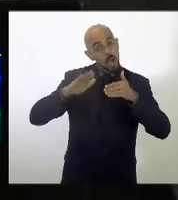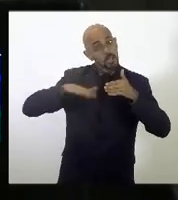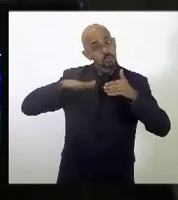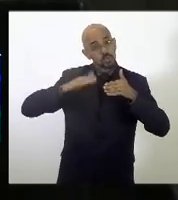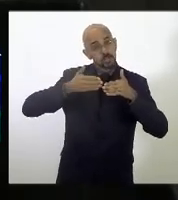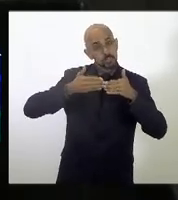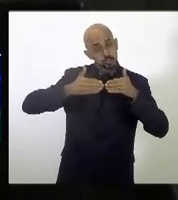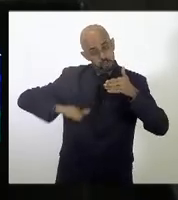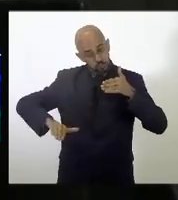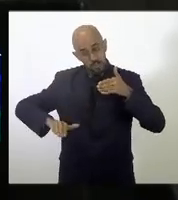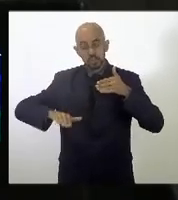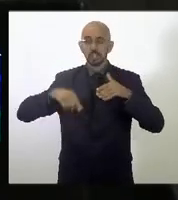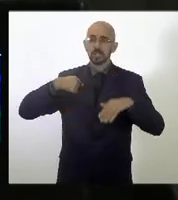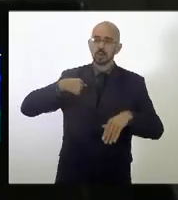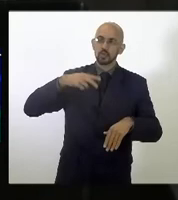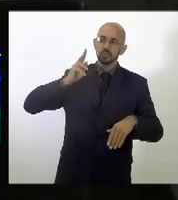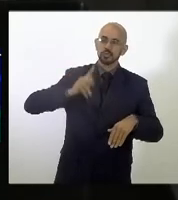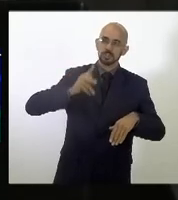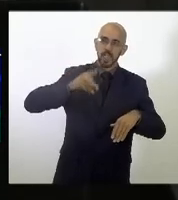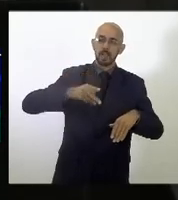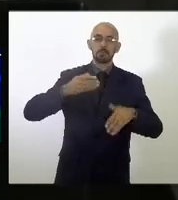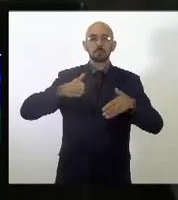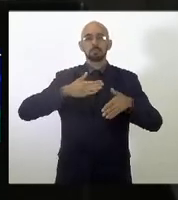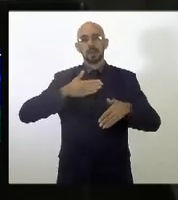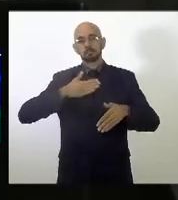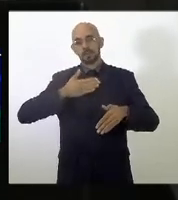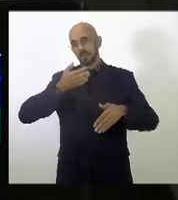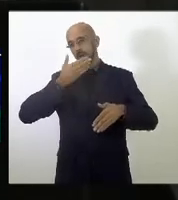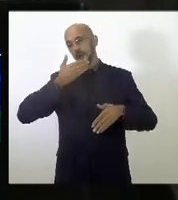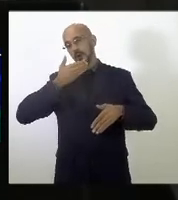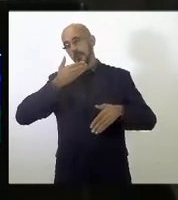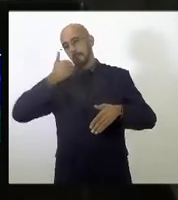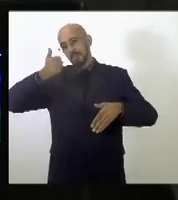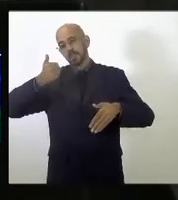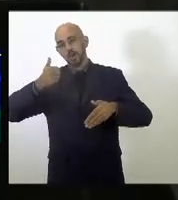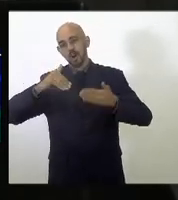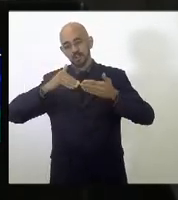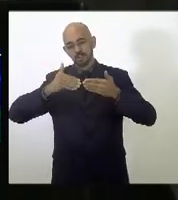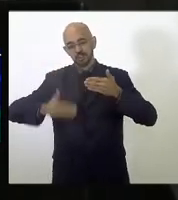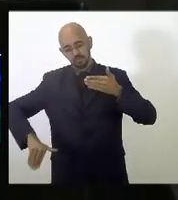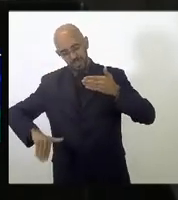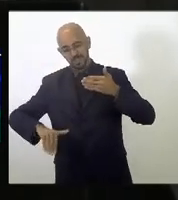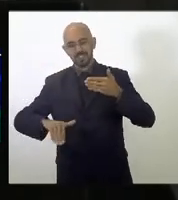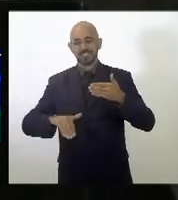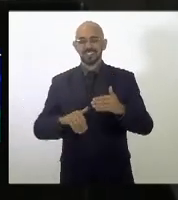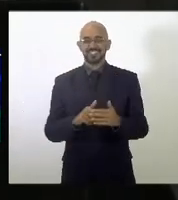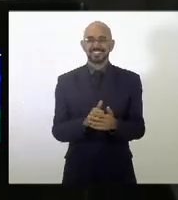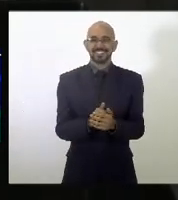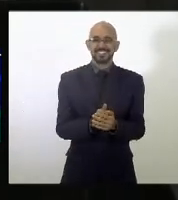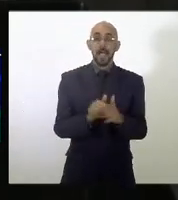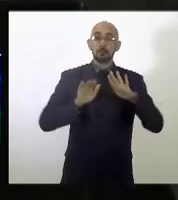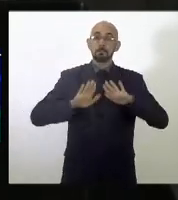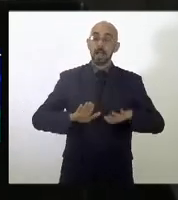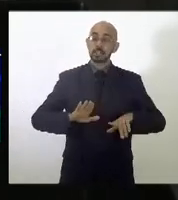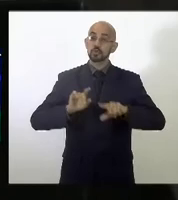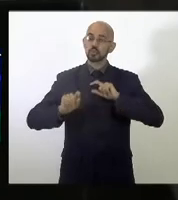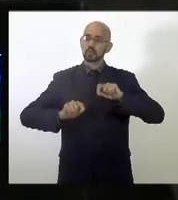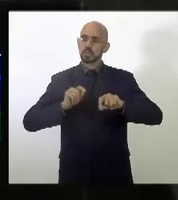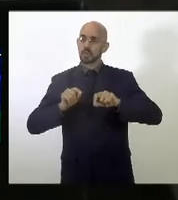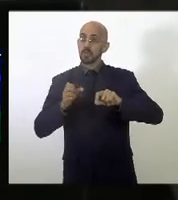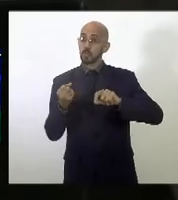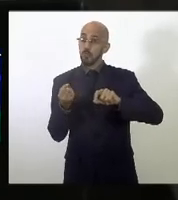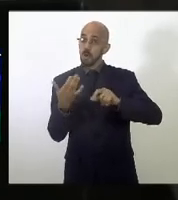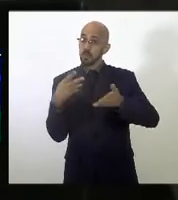E eu sempre prefiro estar no lado das divergências. Mas numa